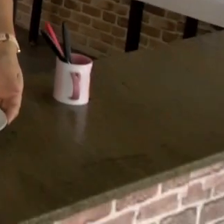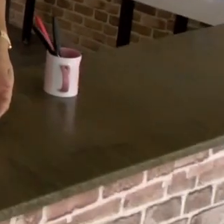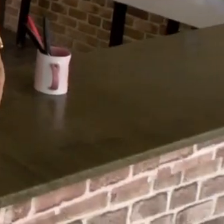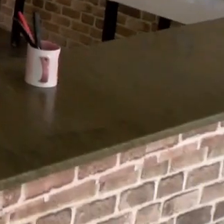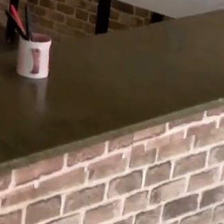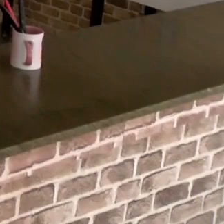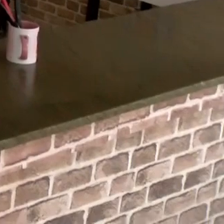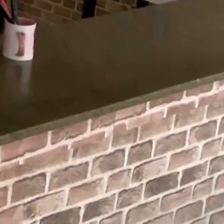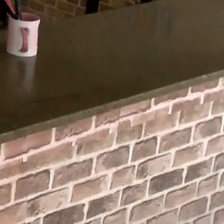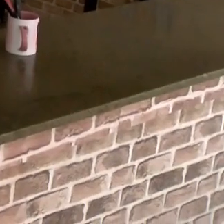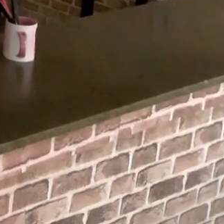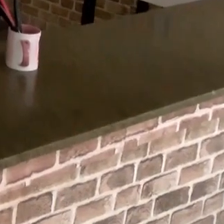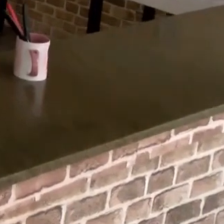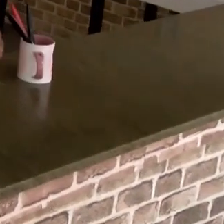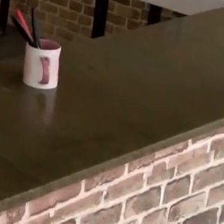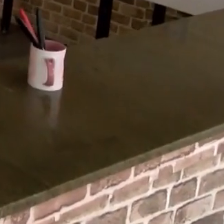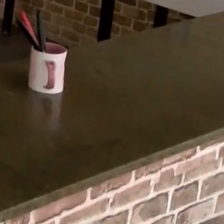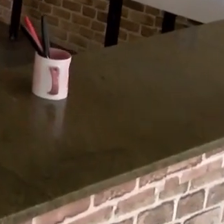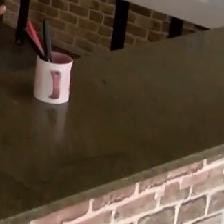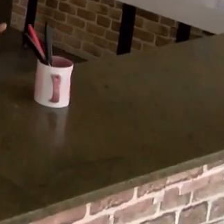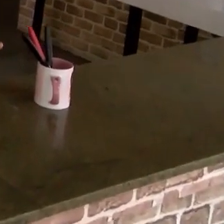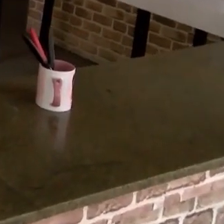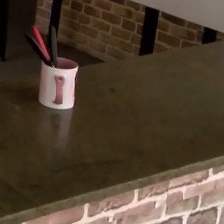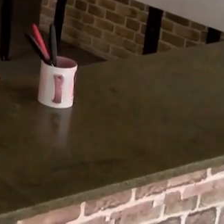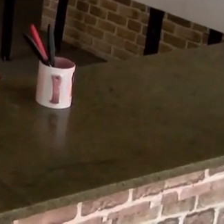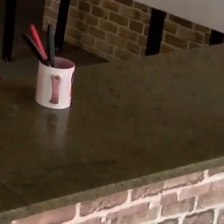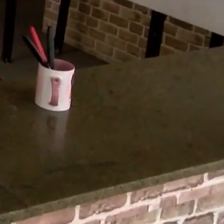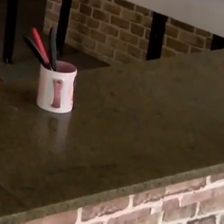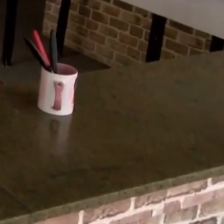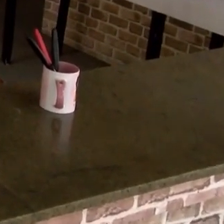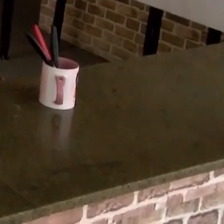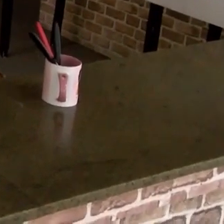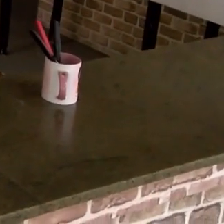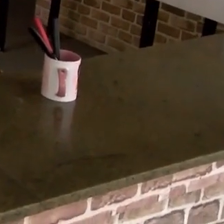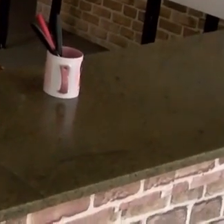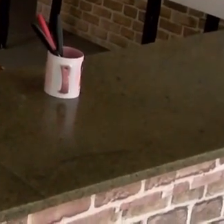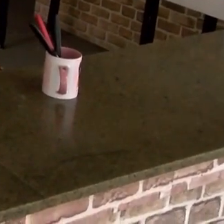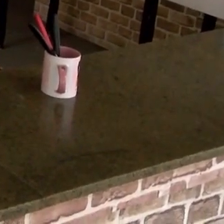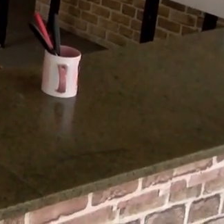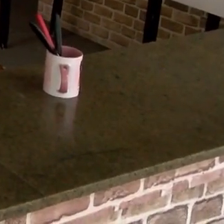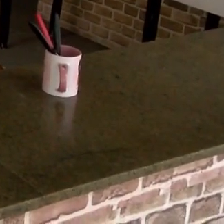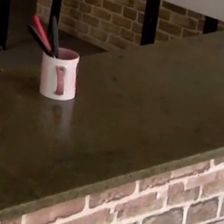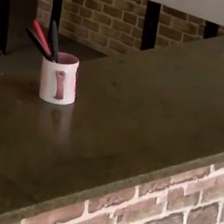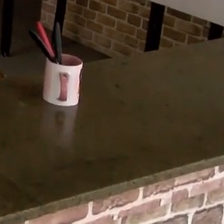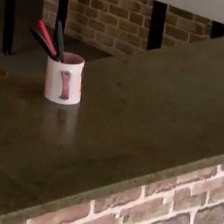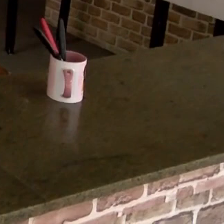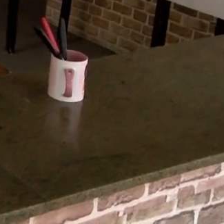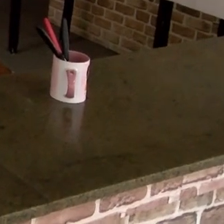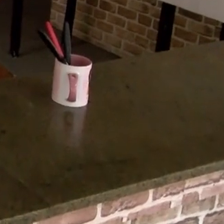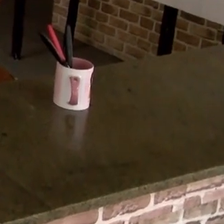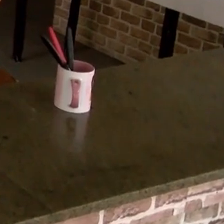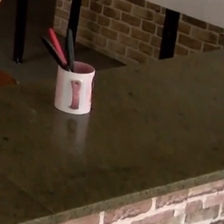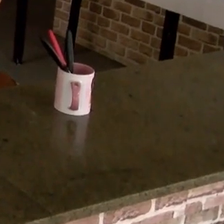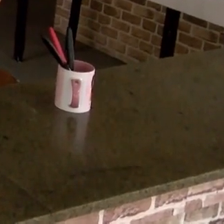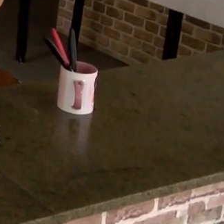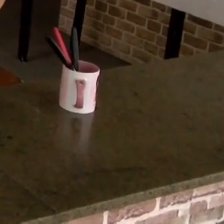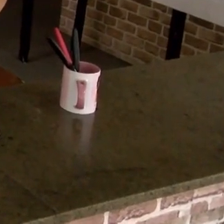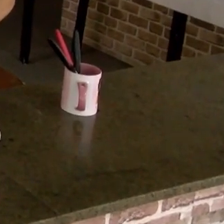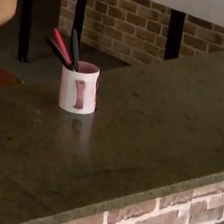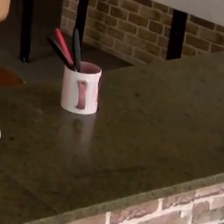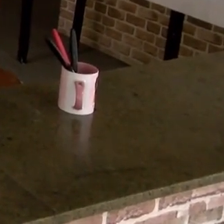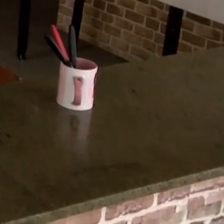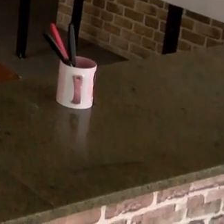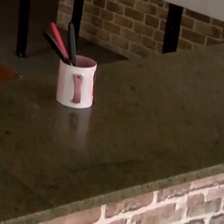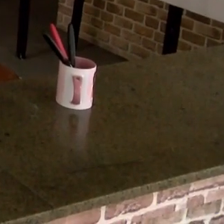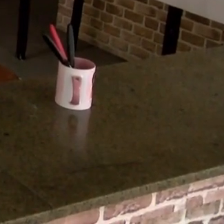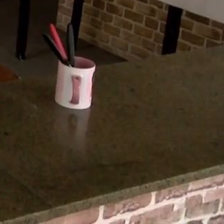Deliciosa! Deliciosa! Agora eu vou dar uma enfeitada aqui, Margarida. Enfeitar? Enfeitar, deixar a nossa papa muito